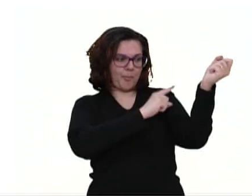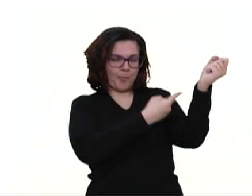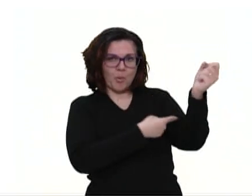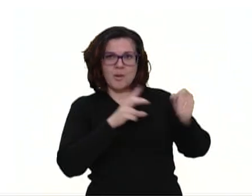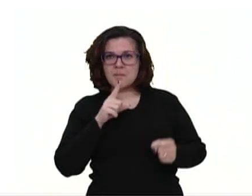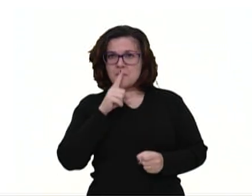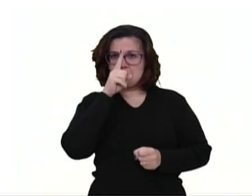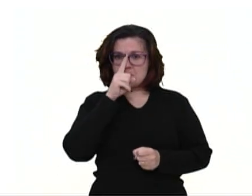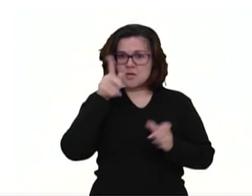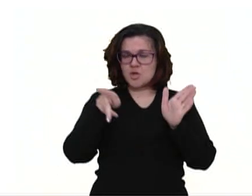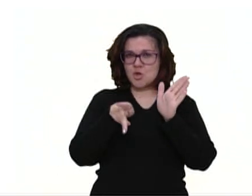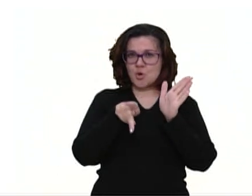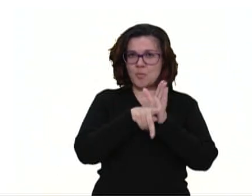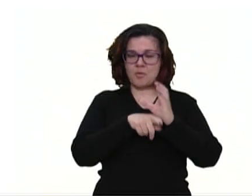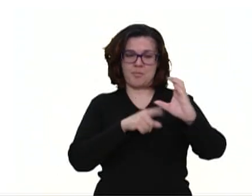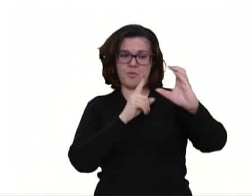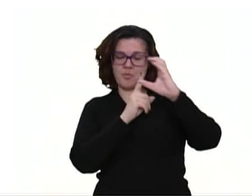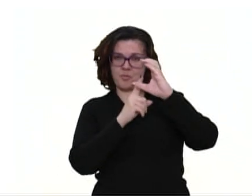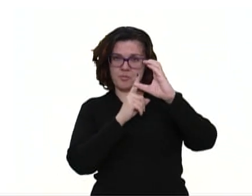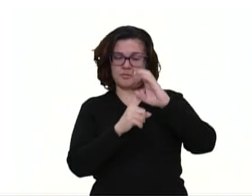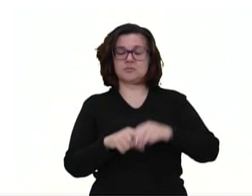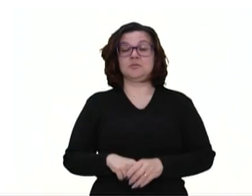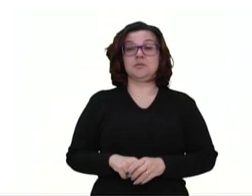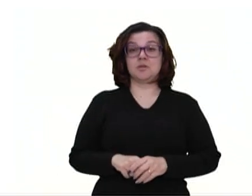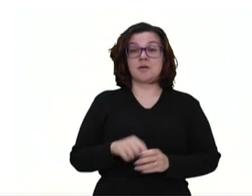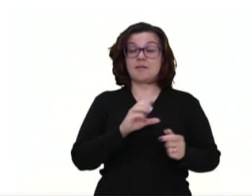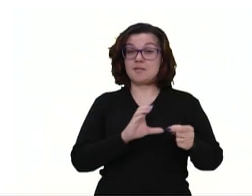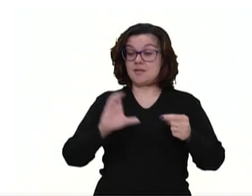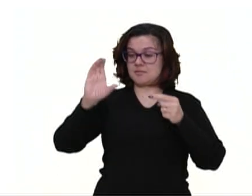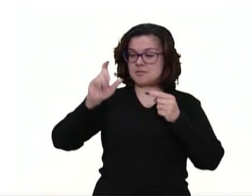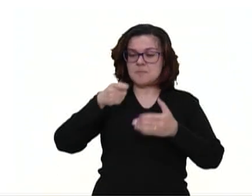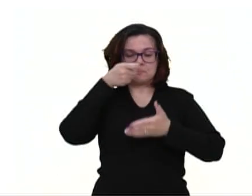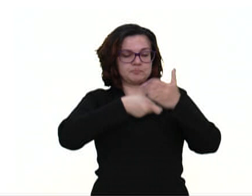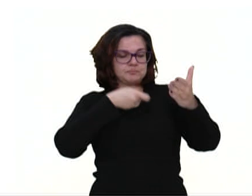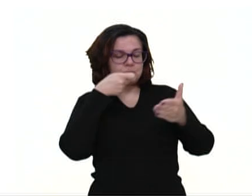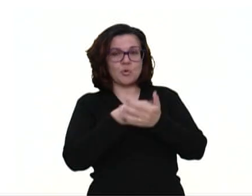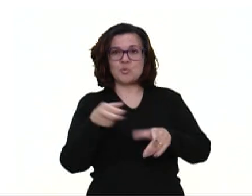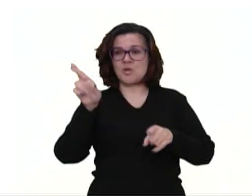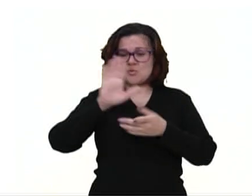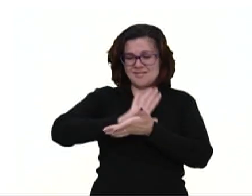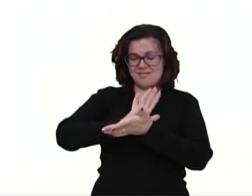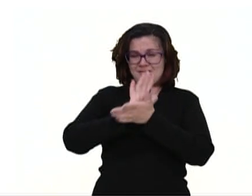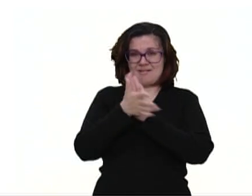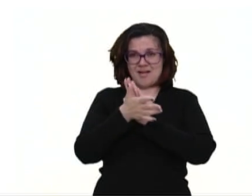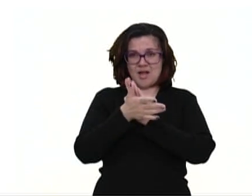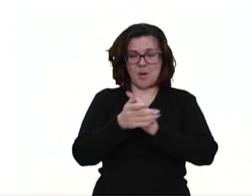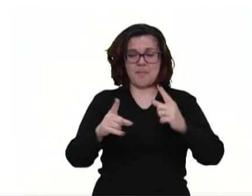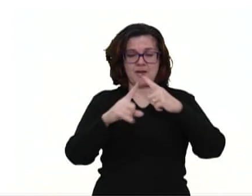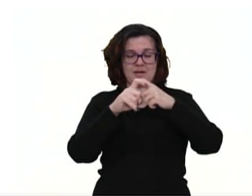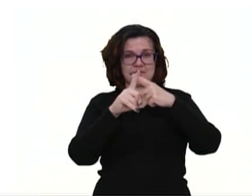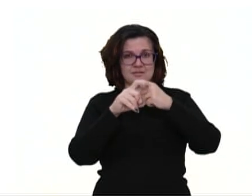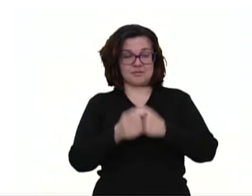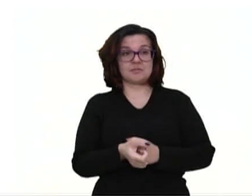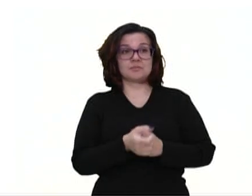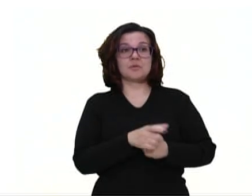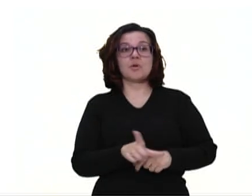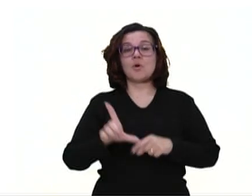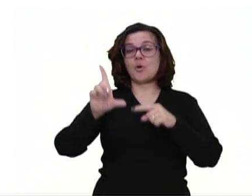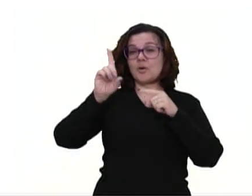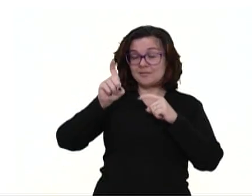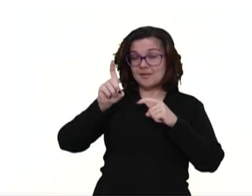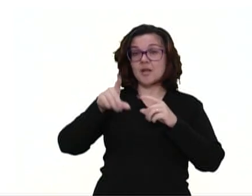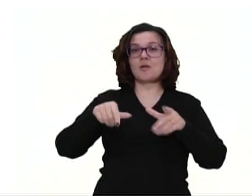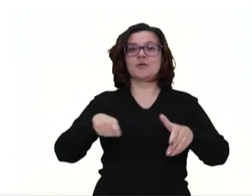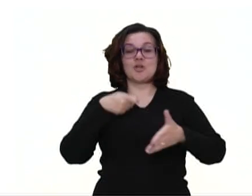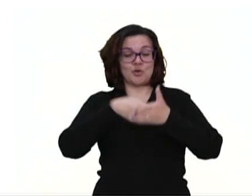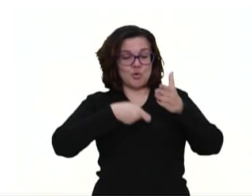do comunismo. Letra C, a luta soviética contra o nazismo. Ou letra D, a luta pelos trabalhadores oprimidos da